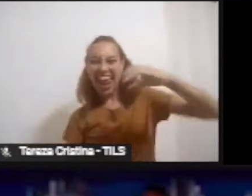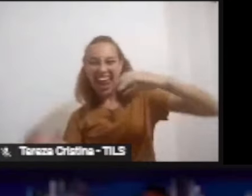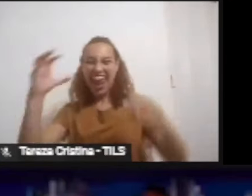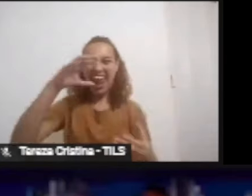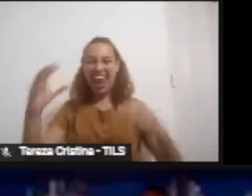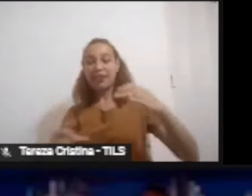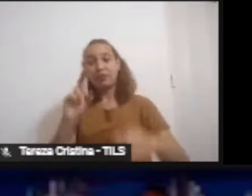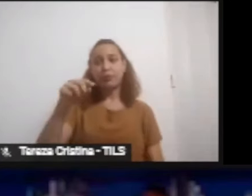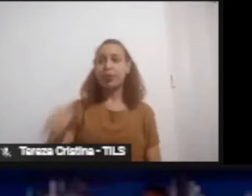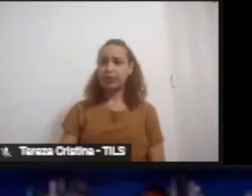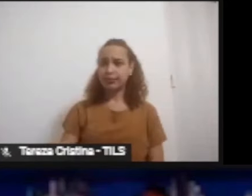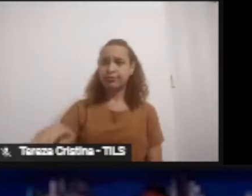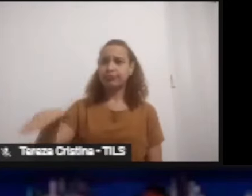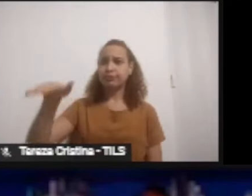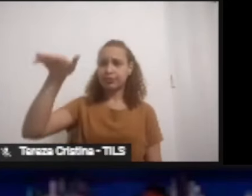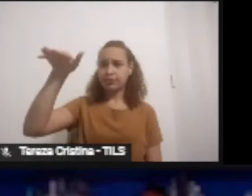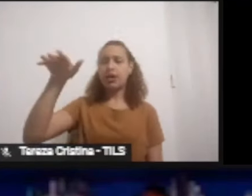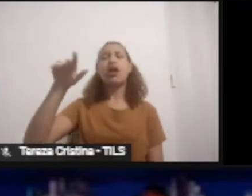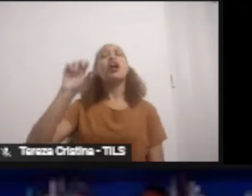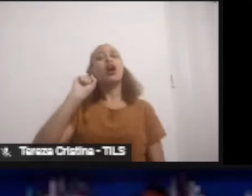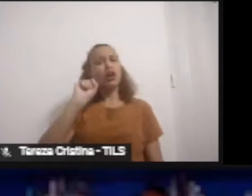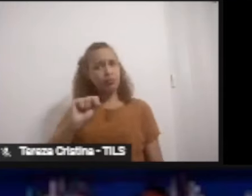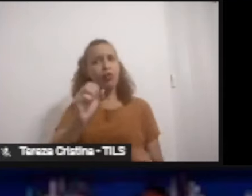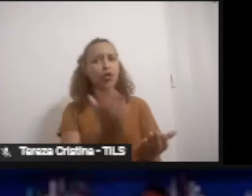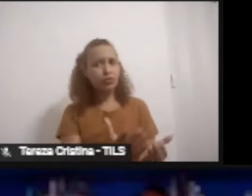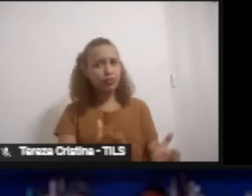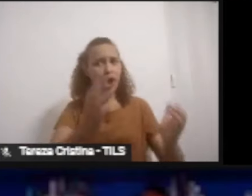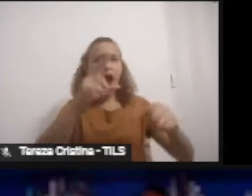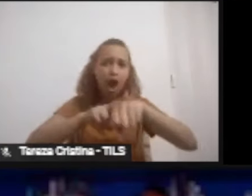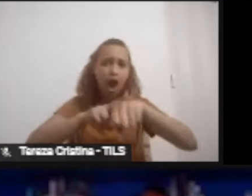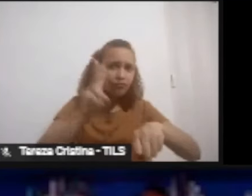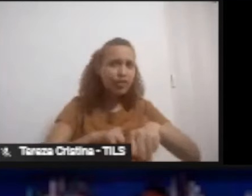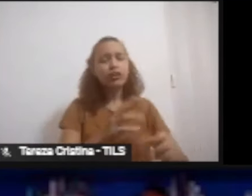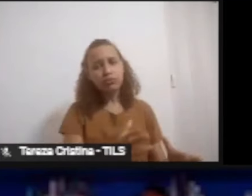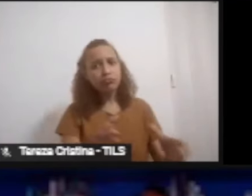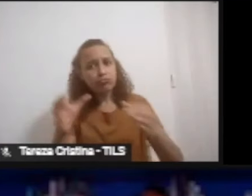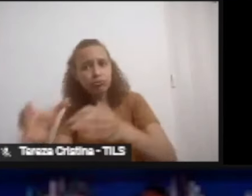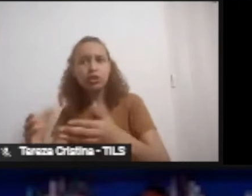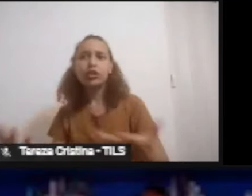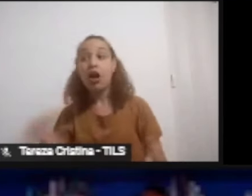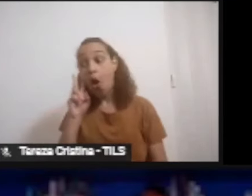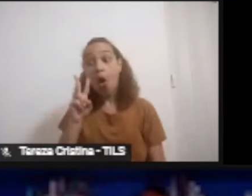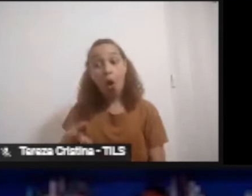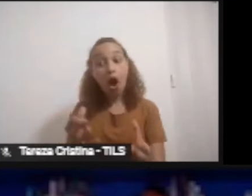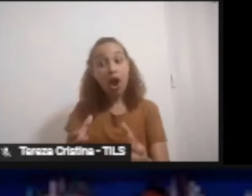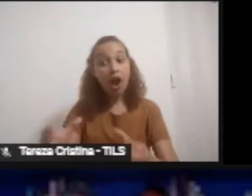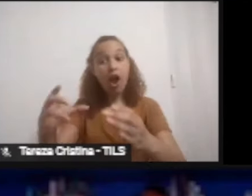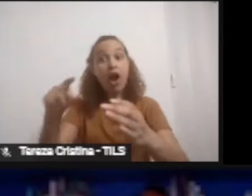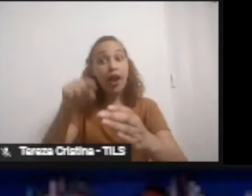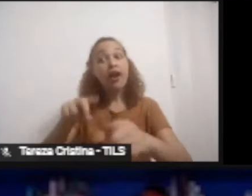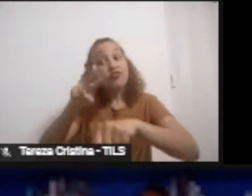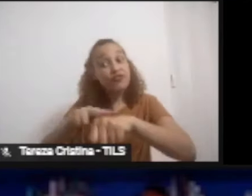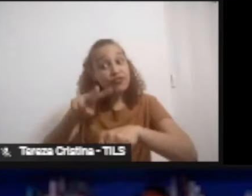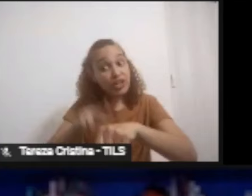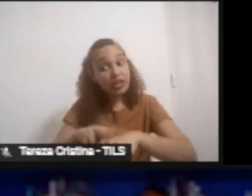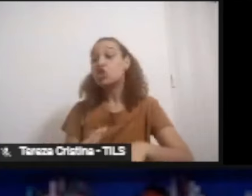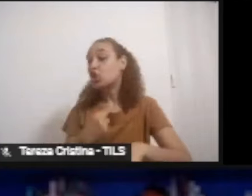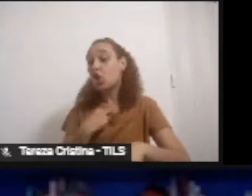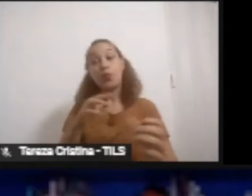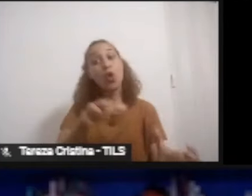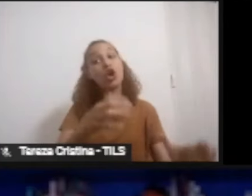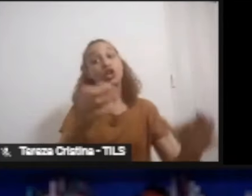depois vocês vão redecorar e ficar muito lindo e você vai explicar, olha, tá vendo agora? Esse vaso é diferente da garrafa pet. Então, a garrafa pet,